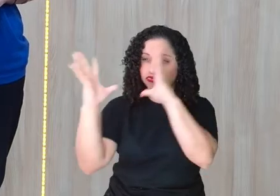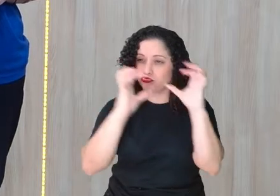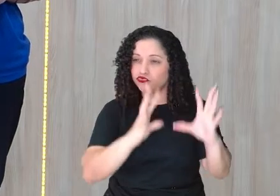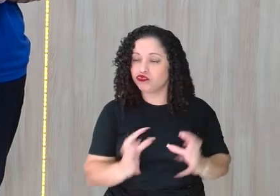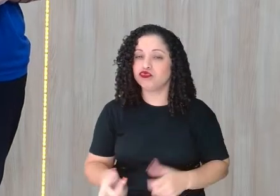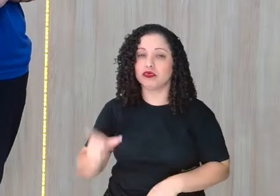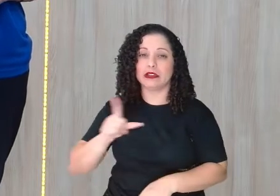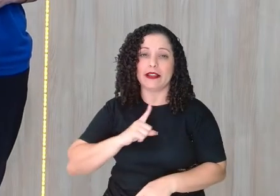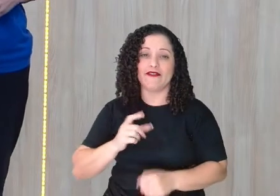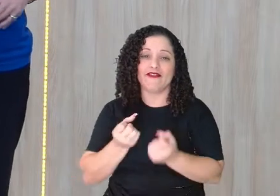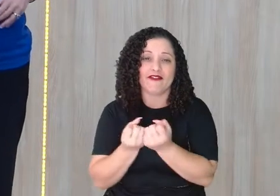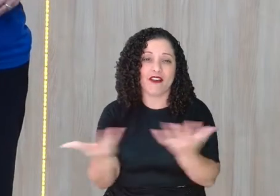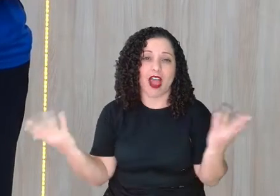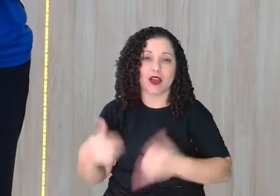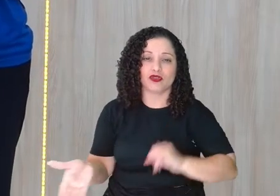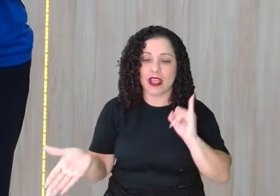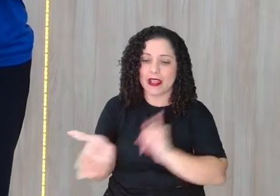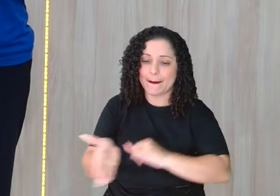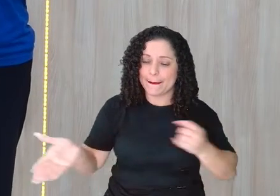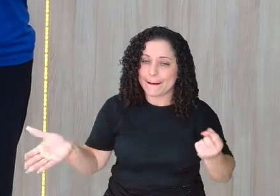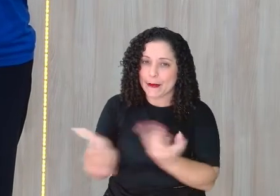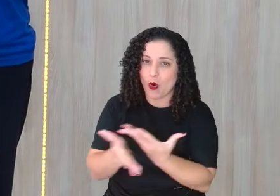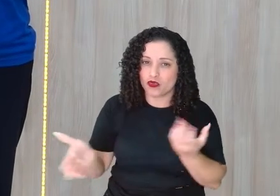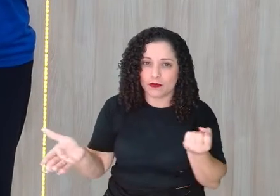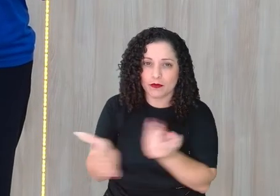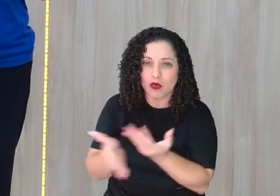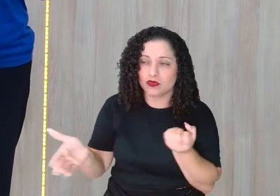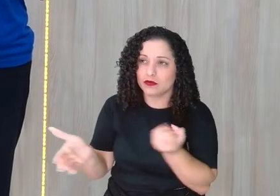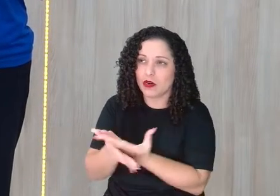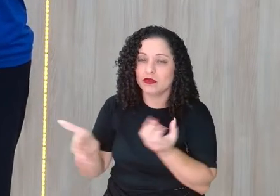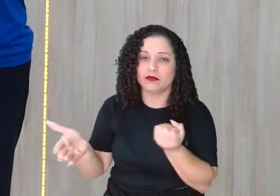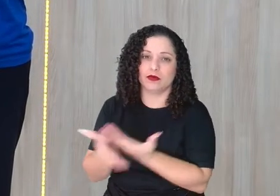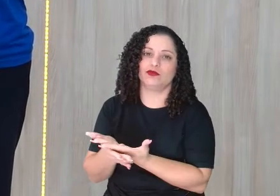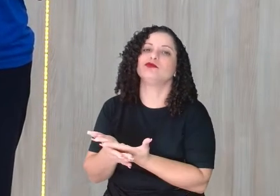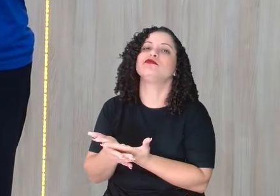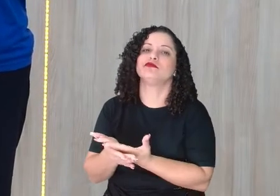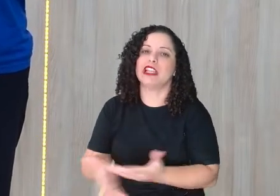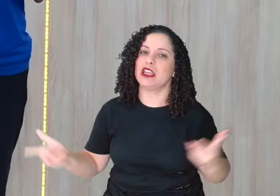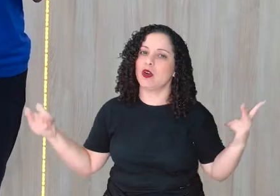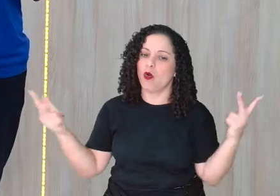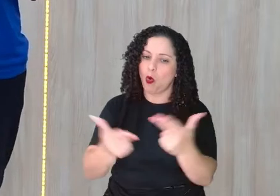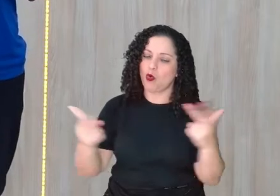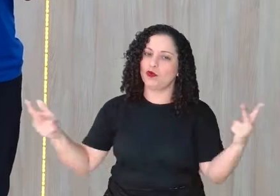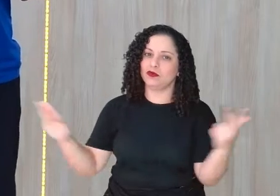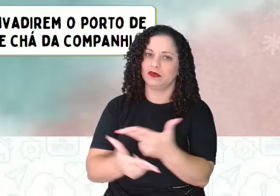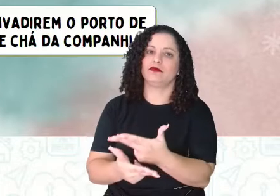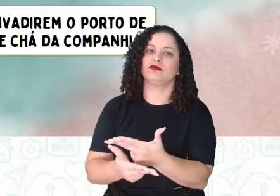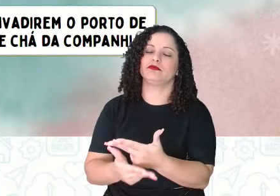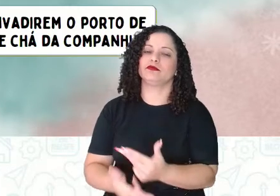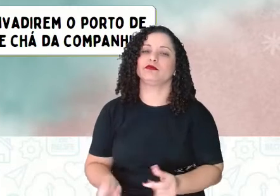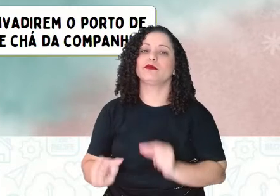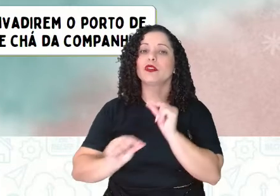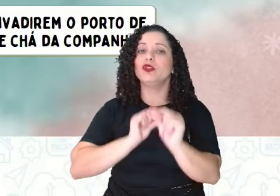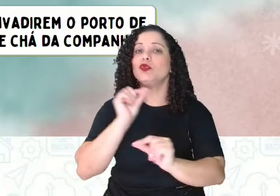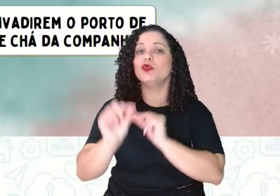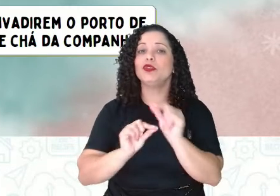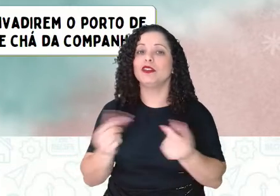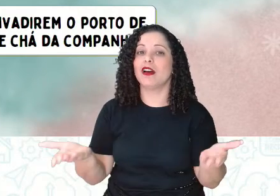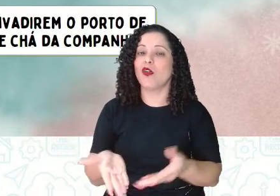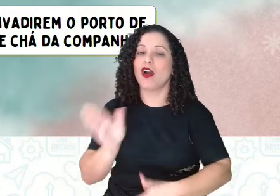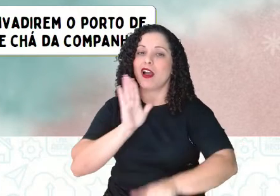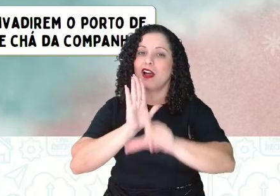impostos e boicotes, certo? E aí vai ter um evento conhecido, né? Olha aí a lei do chá, vamos entender